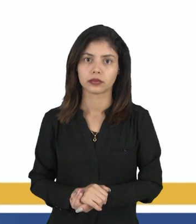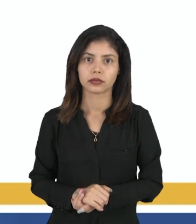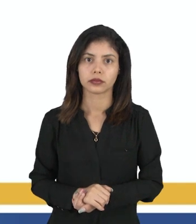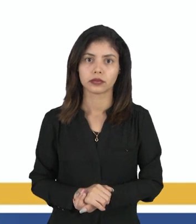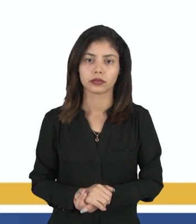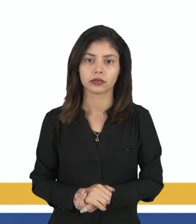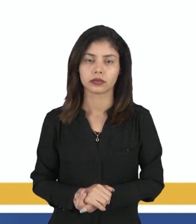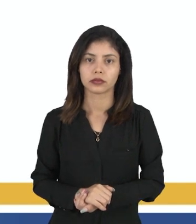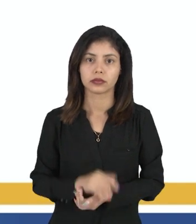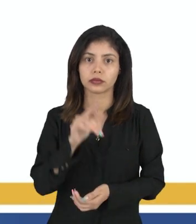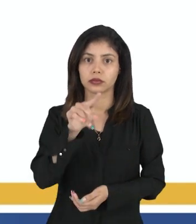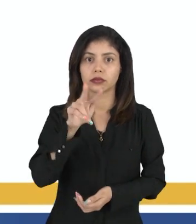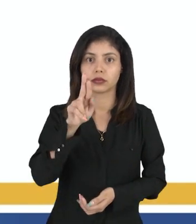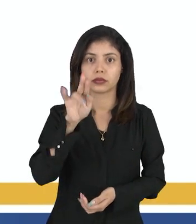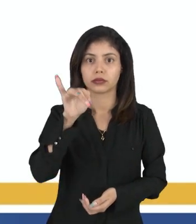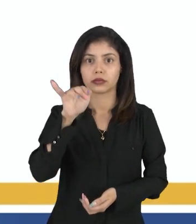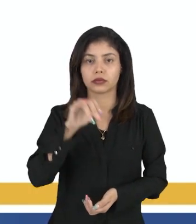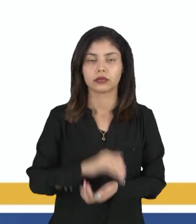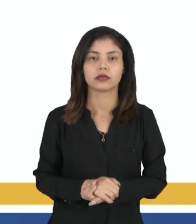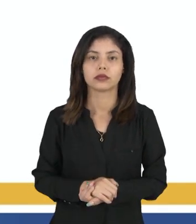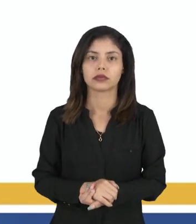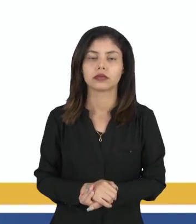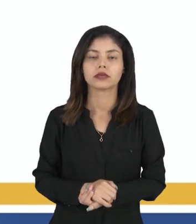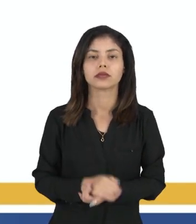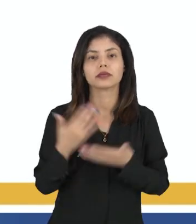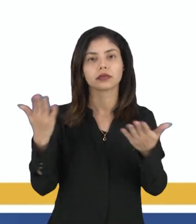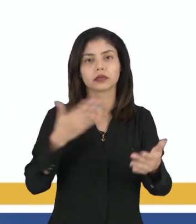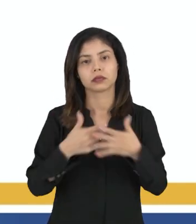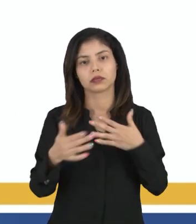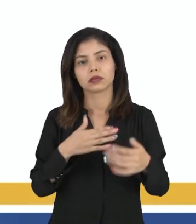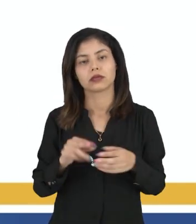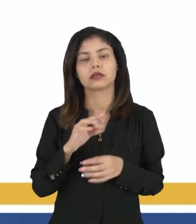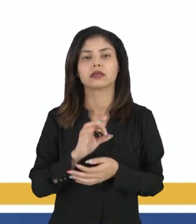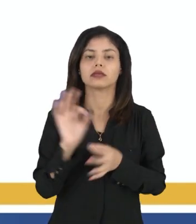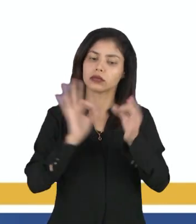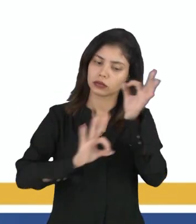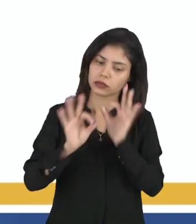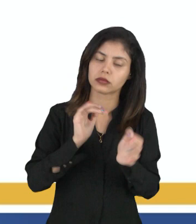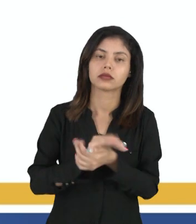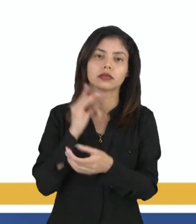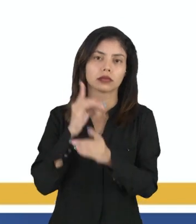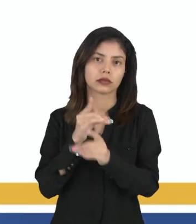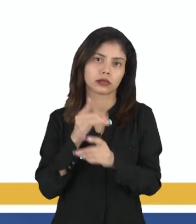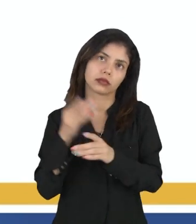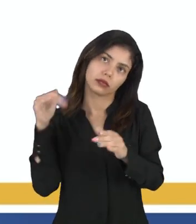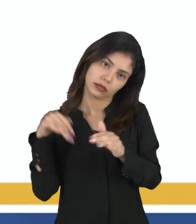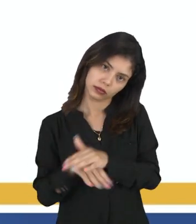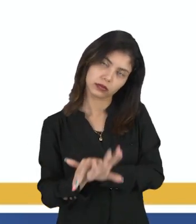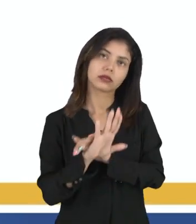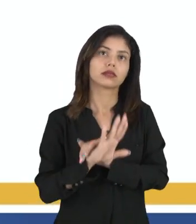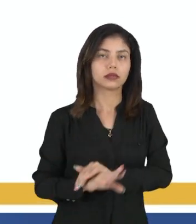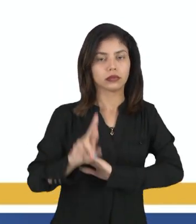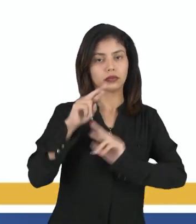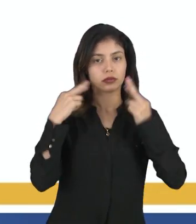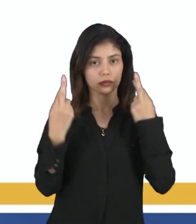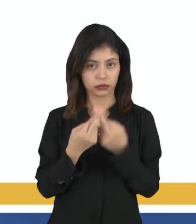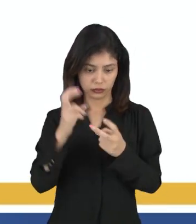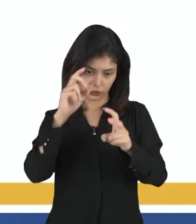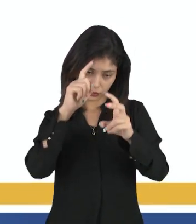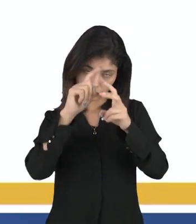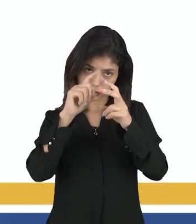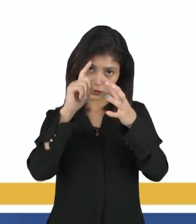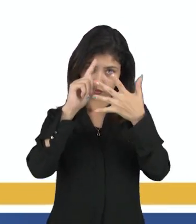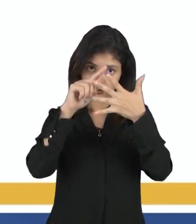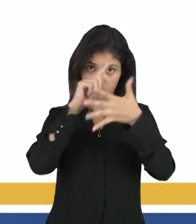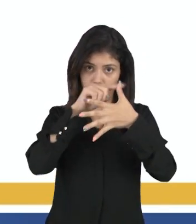reino fungi, reino dos fungos. Então, qualquer organismo que vier a ser descoberto, ele vai ter que se encaixar em algum desses 5